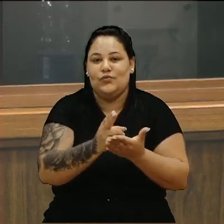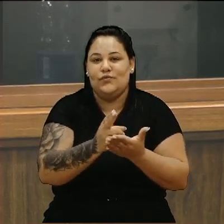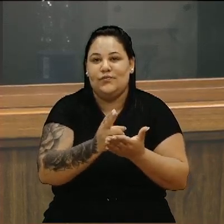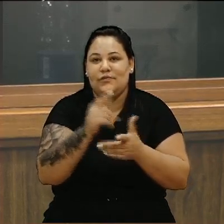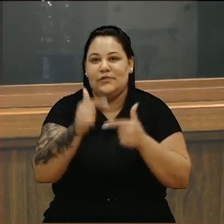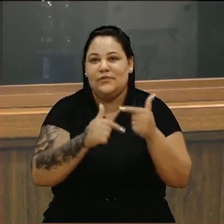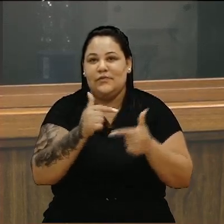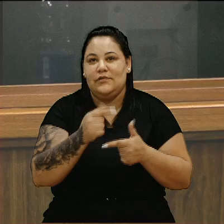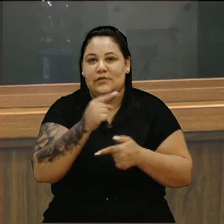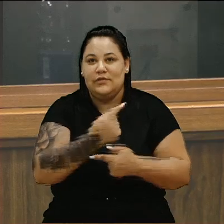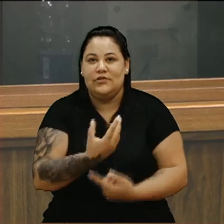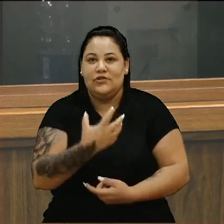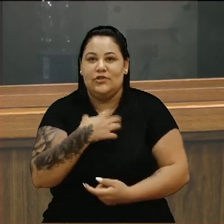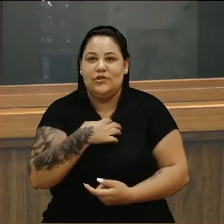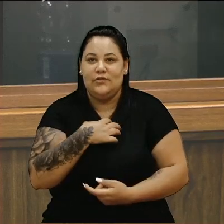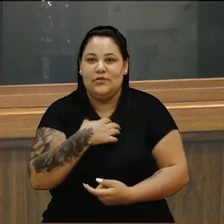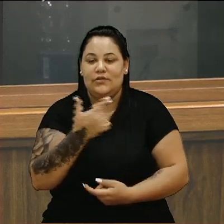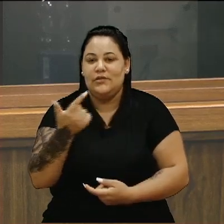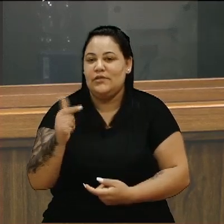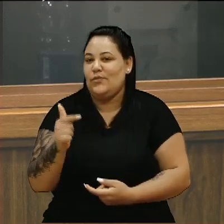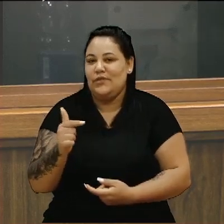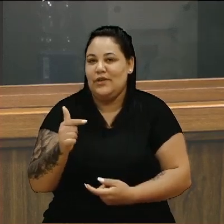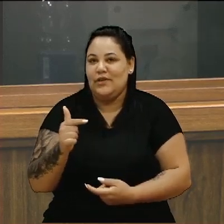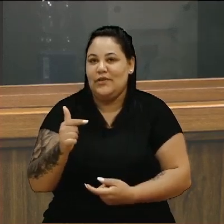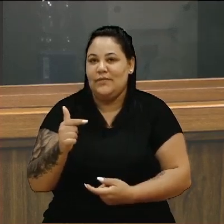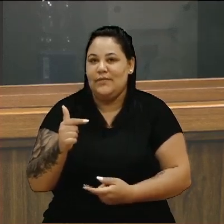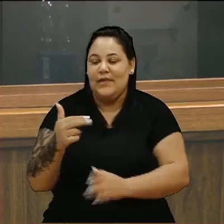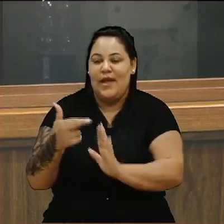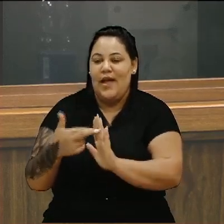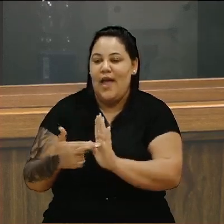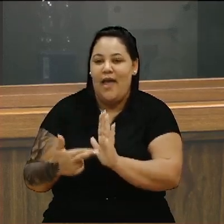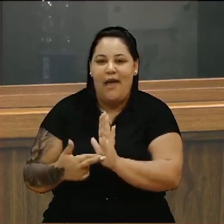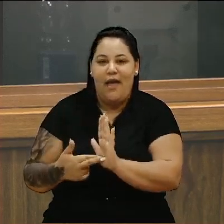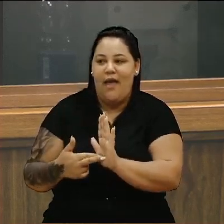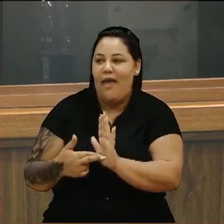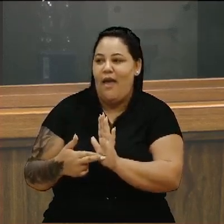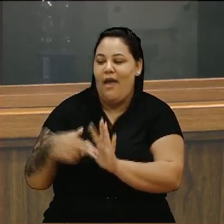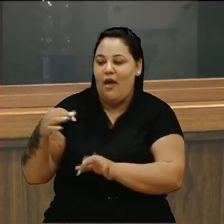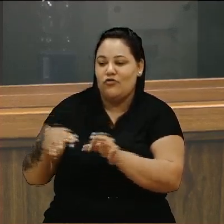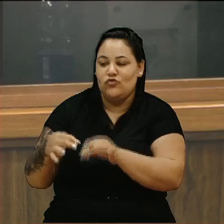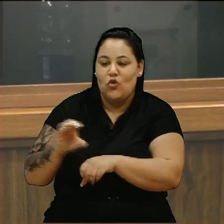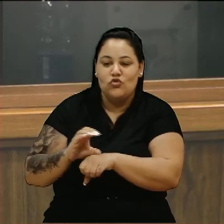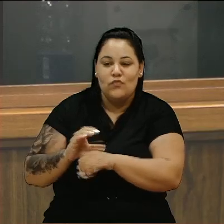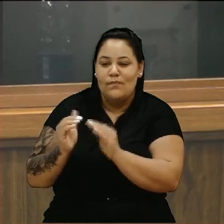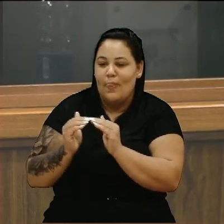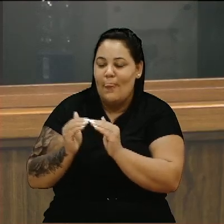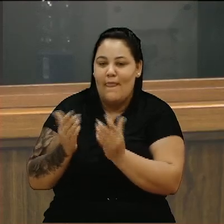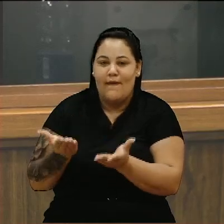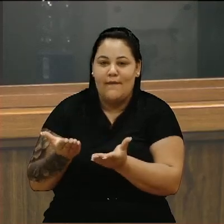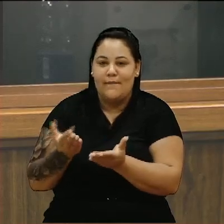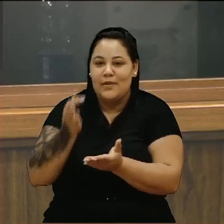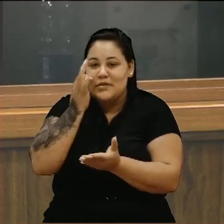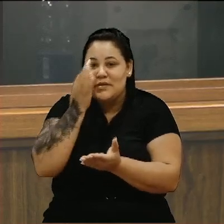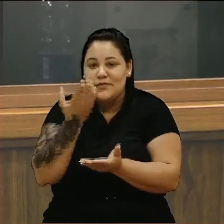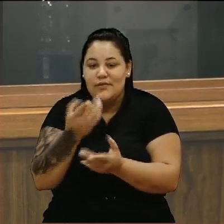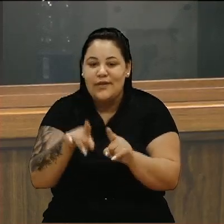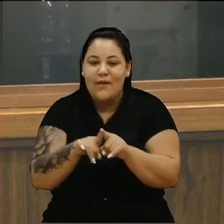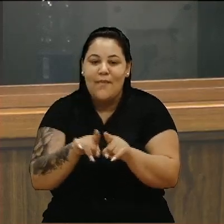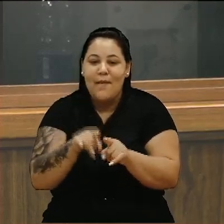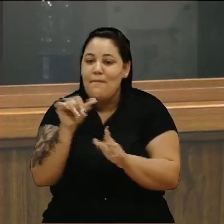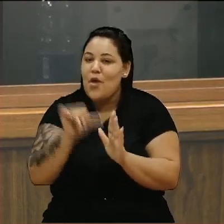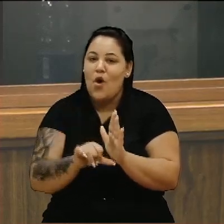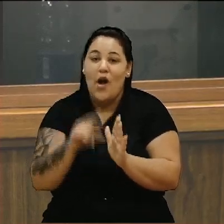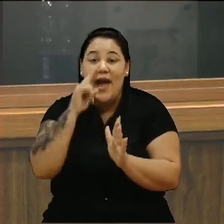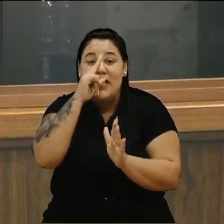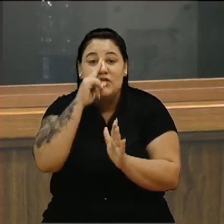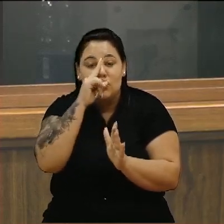jeito, sem regularização jurídica, sem regularização física e pior, correndo risco,